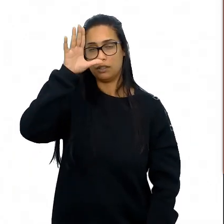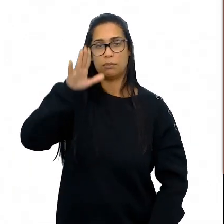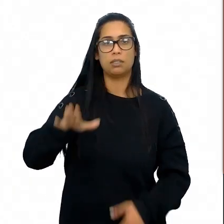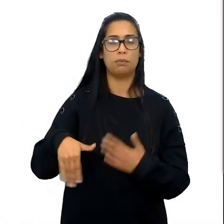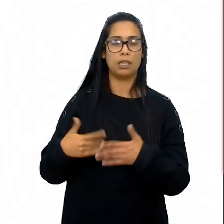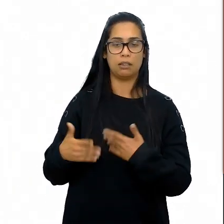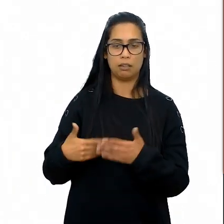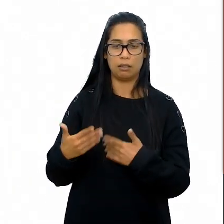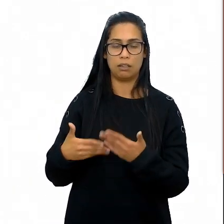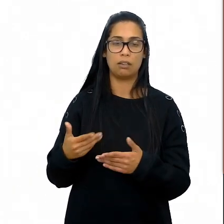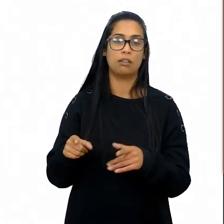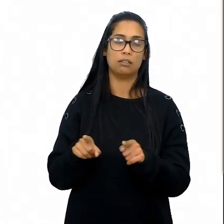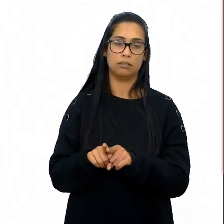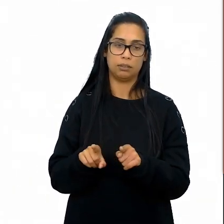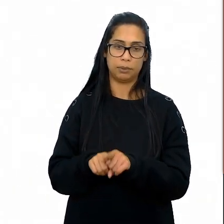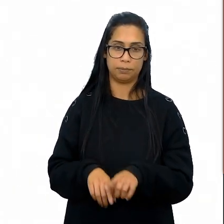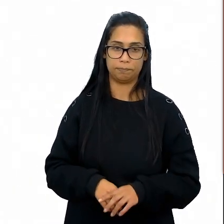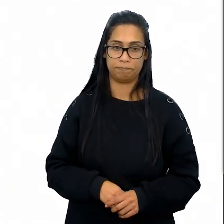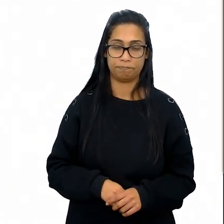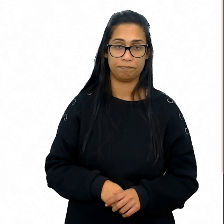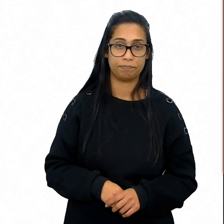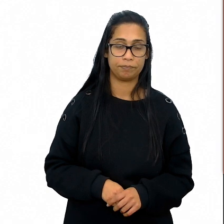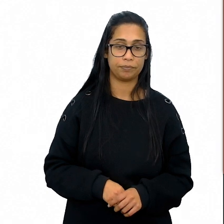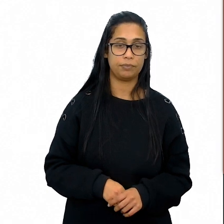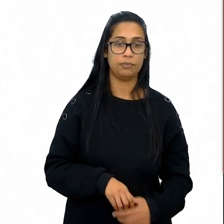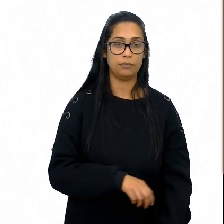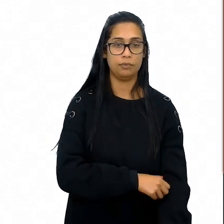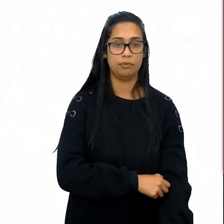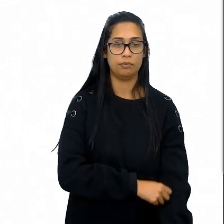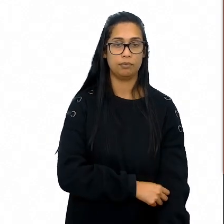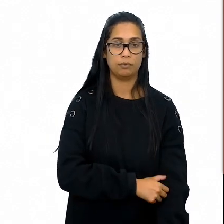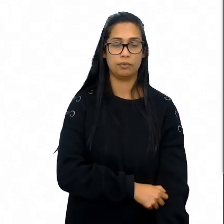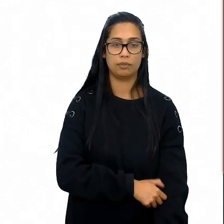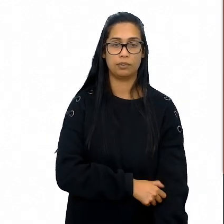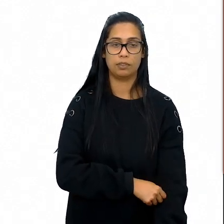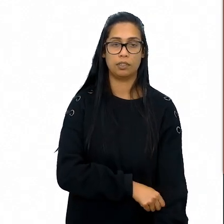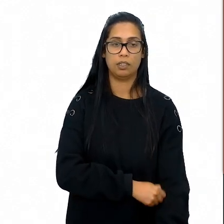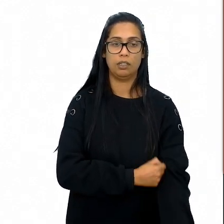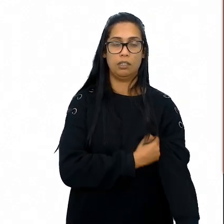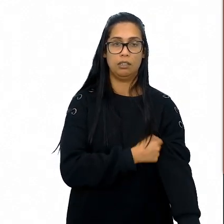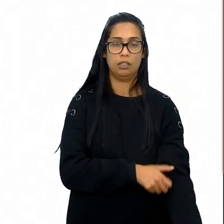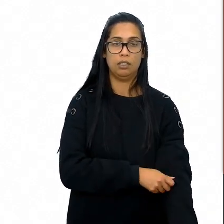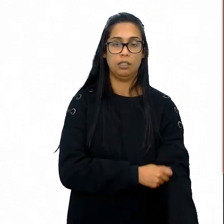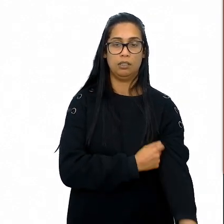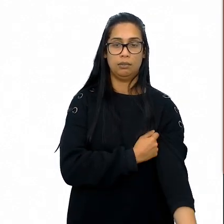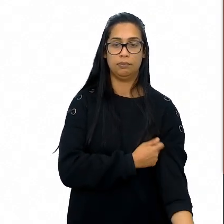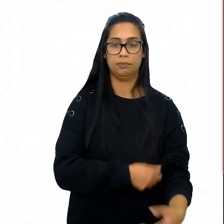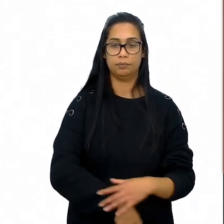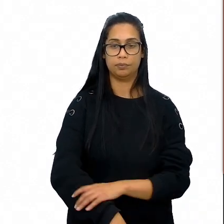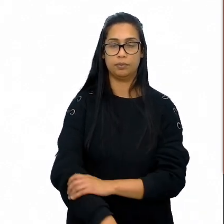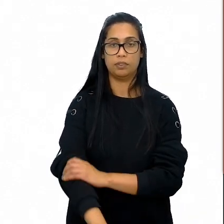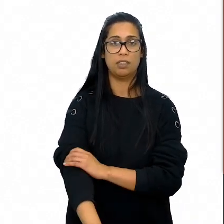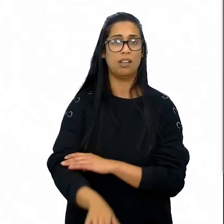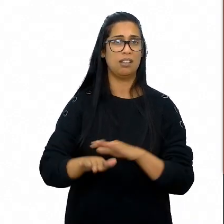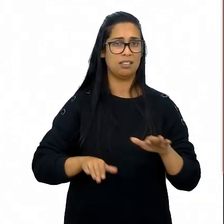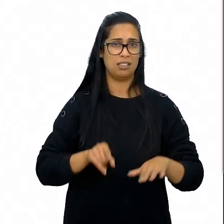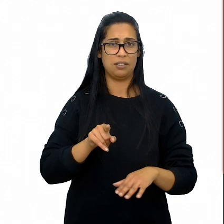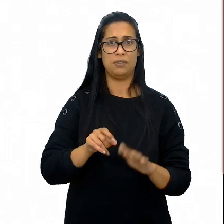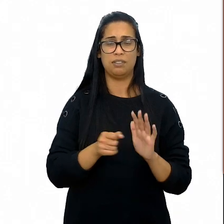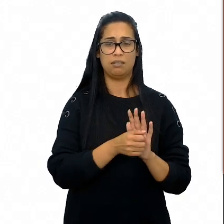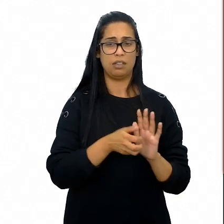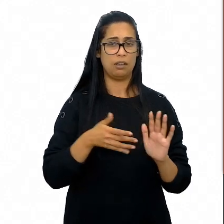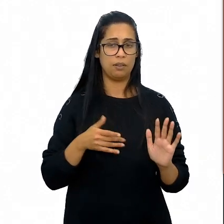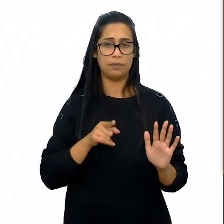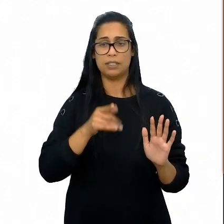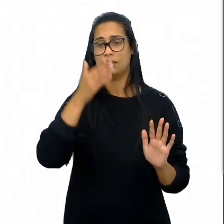posto aí na nossa tela né no último parágrafo a em geral né eu tenho acesso quando eu olho para o currículo eu tenho